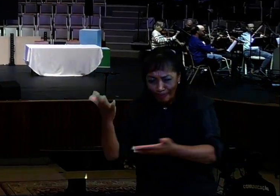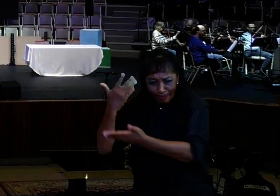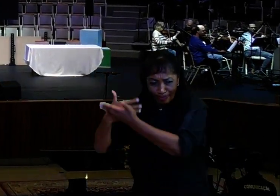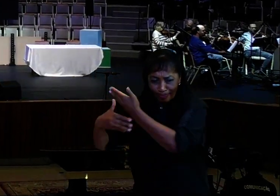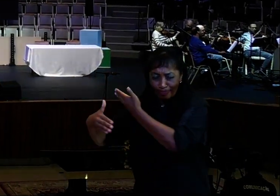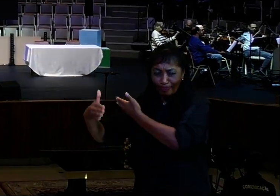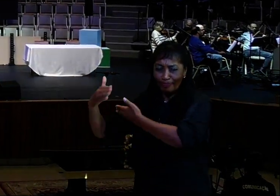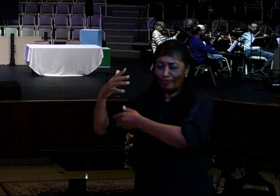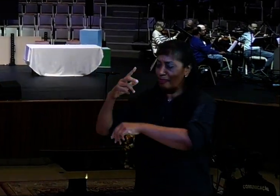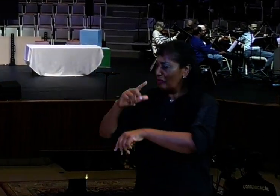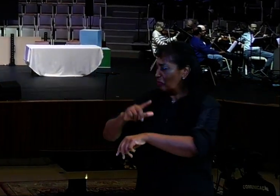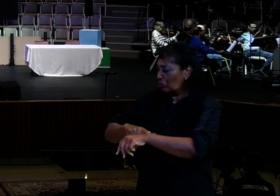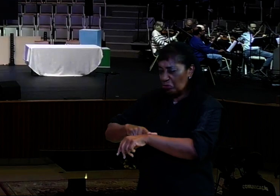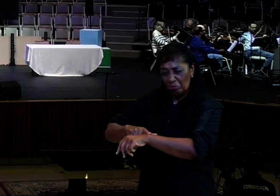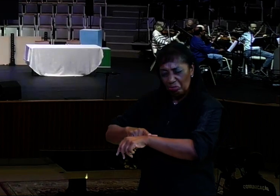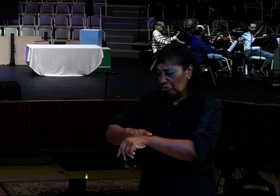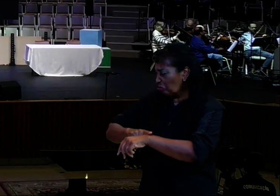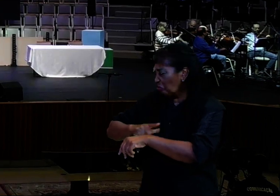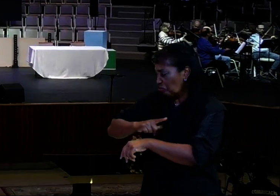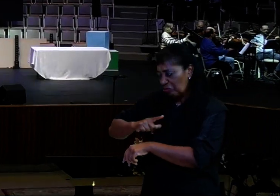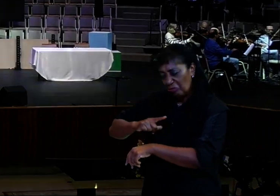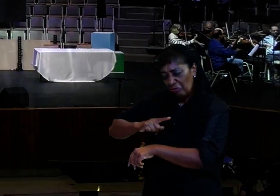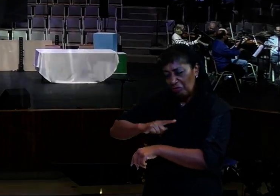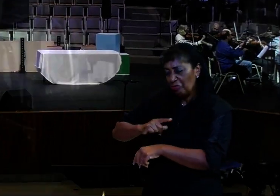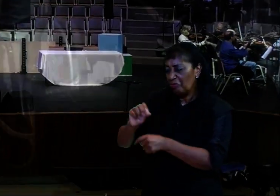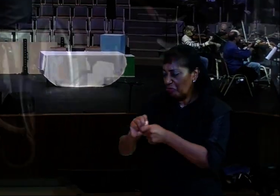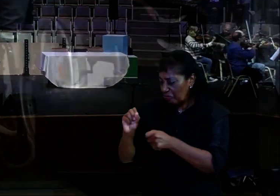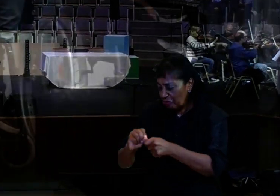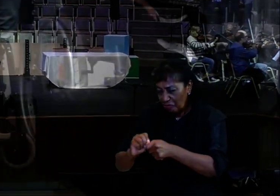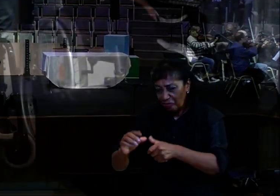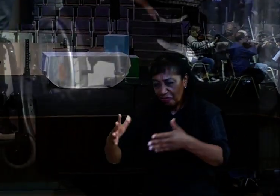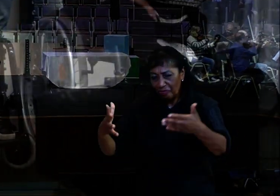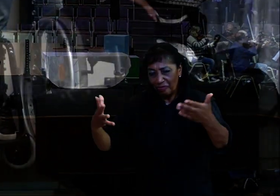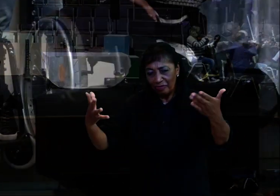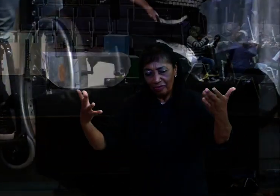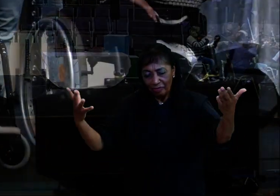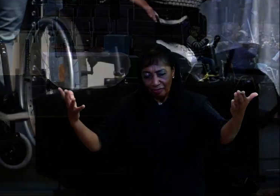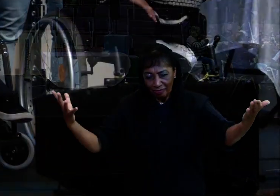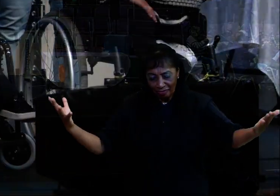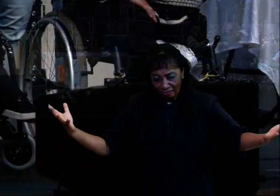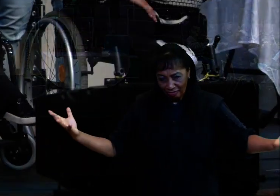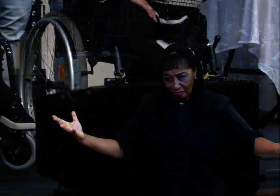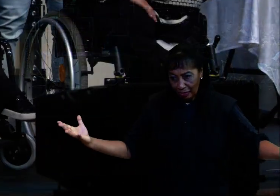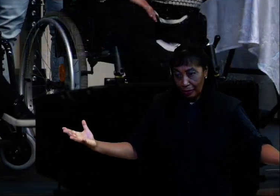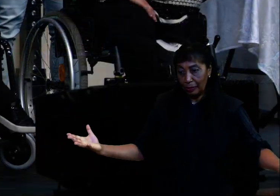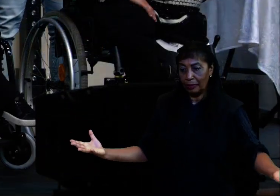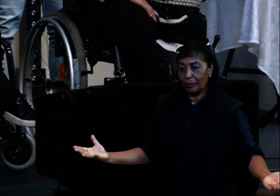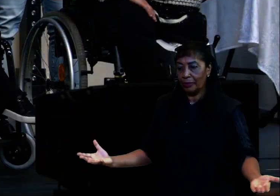Thank you.